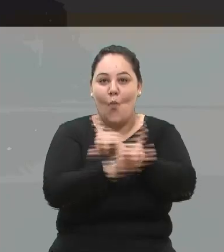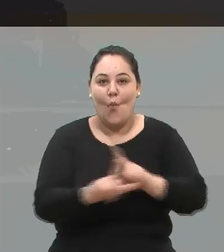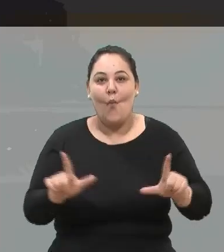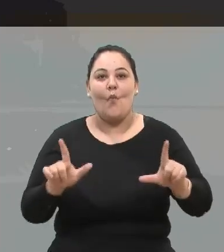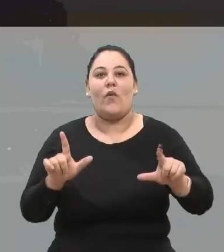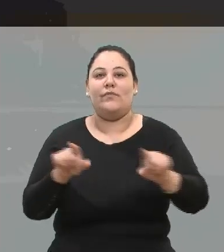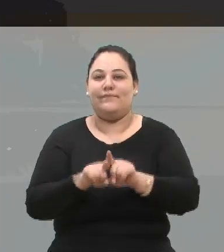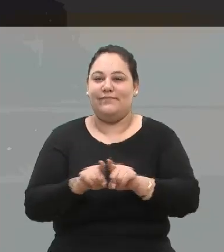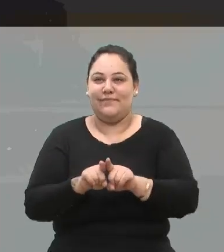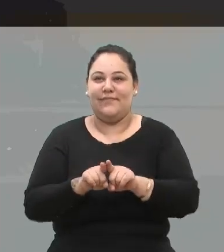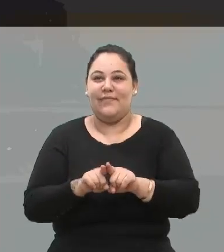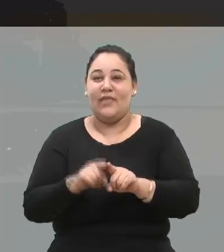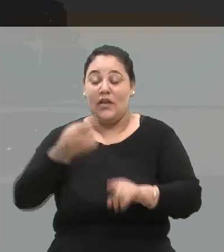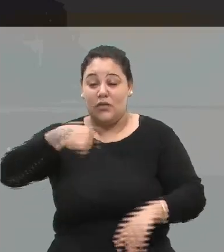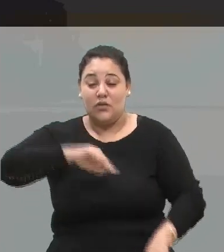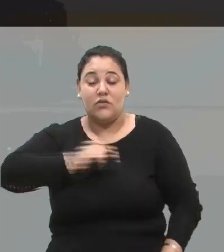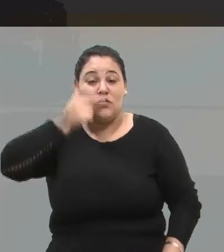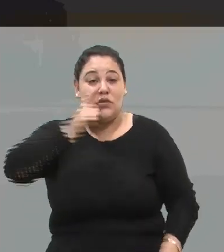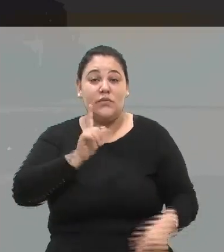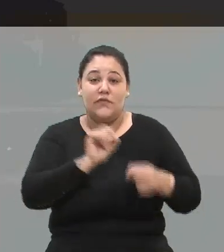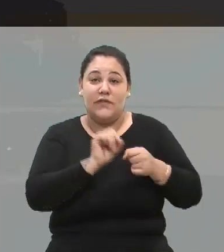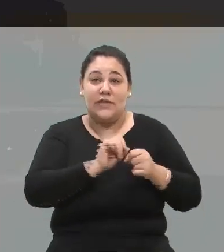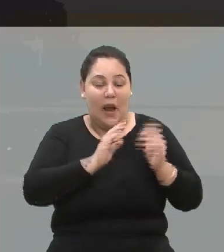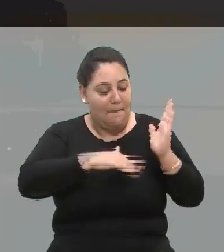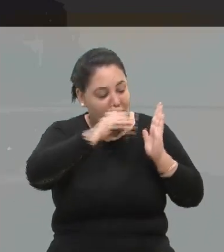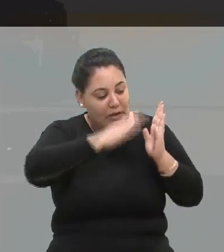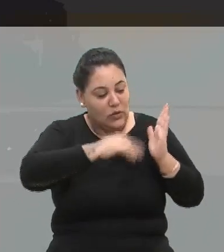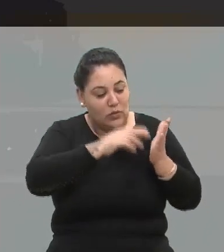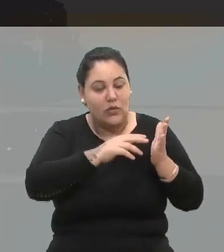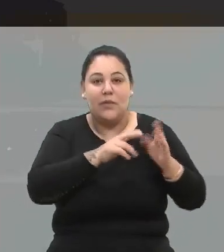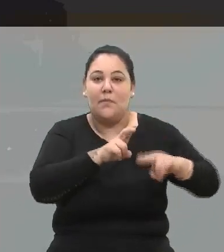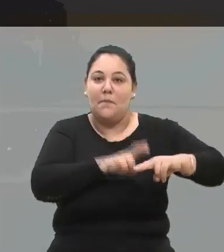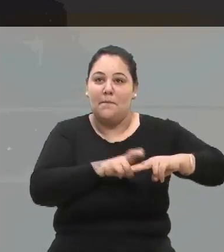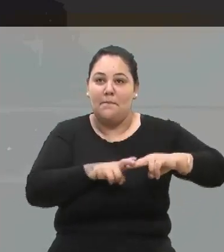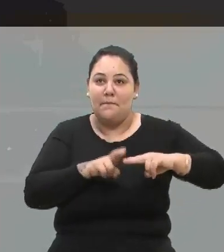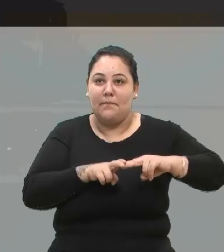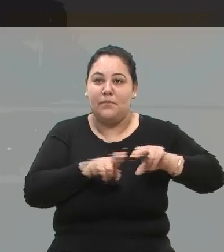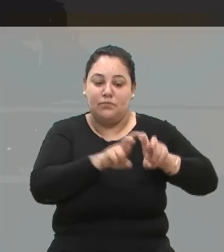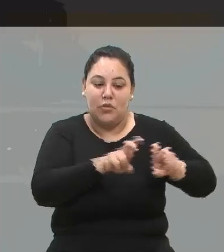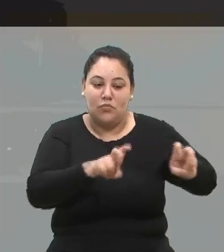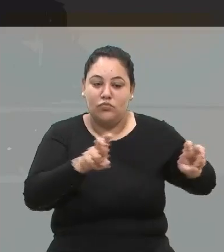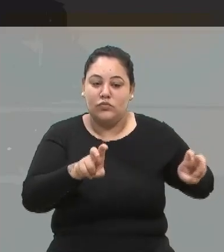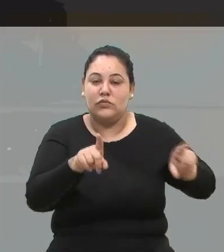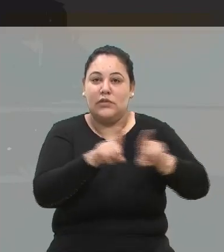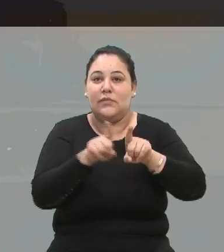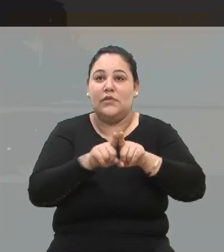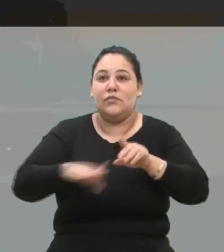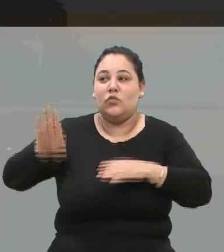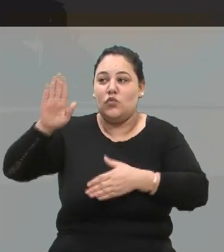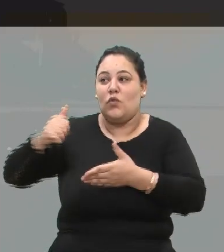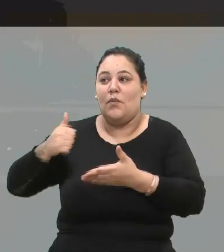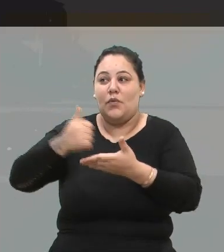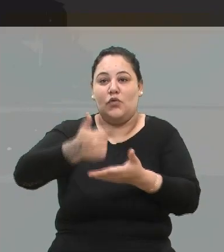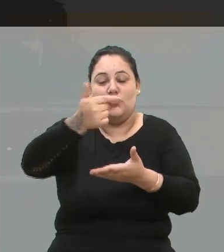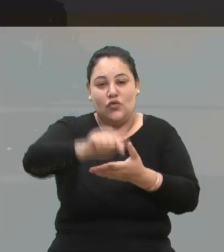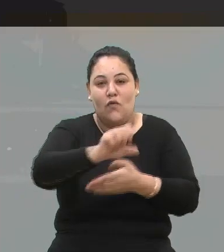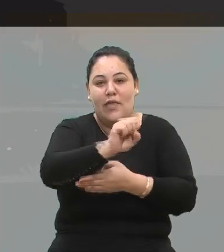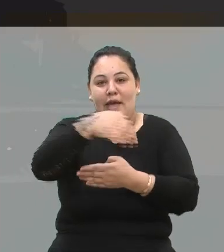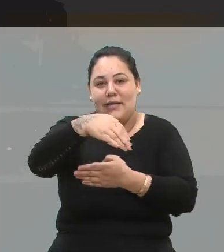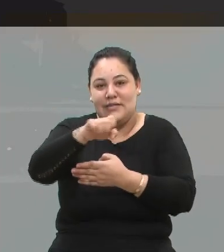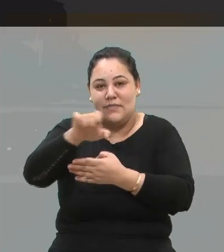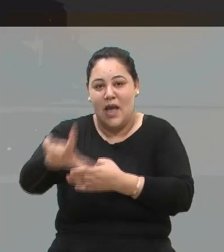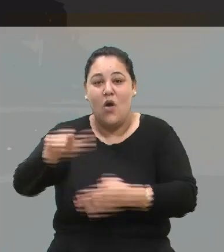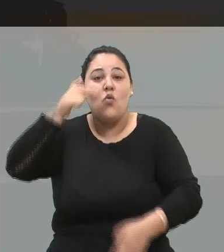gente conseguiu fazer as pinturas do banco, graças ao apoio aí novamente da Ismel, que